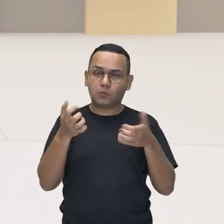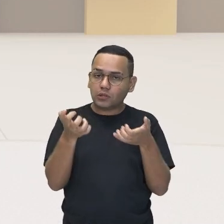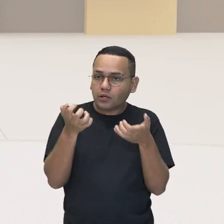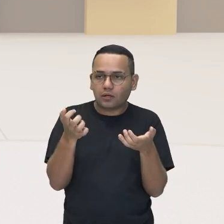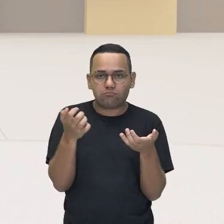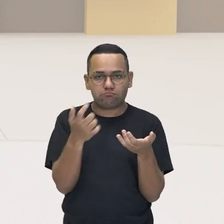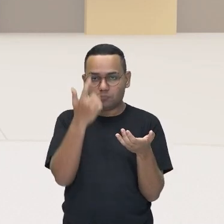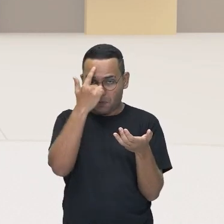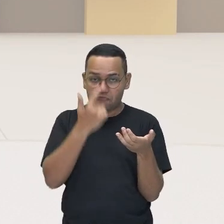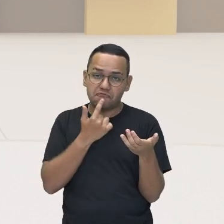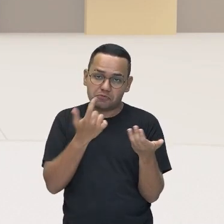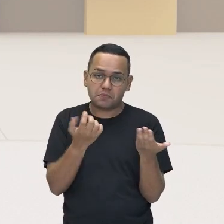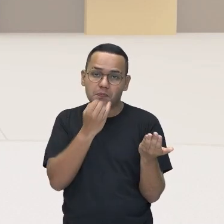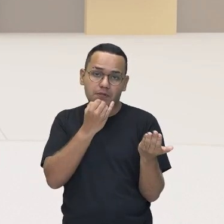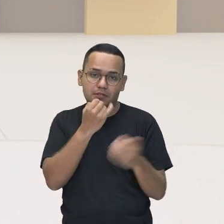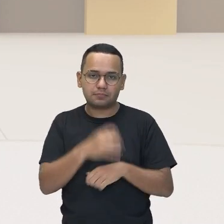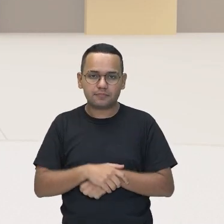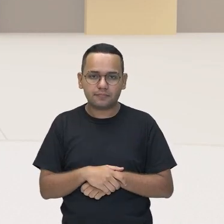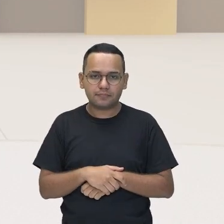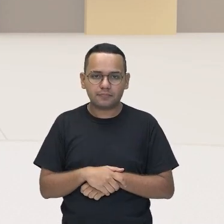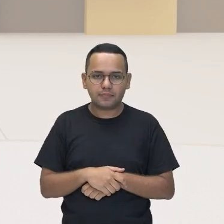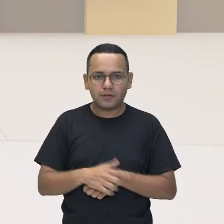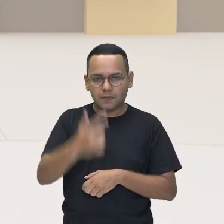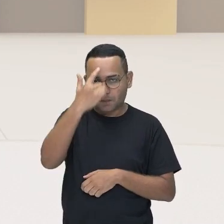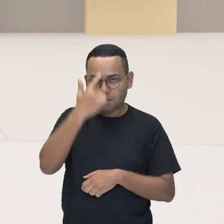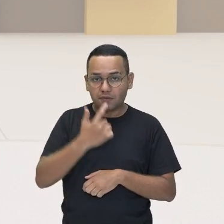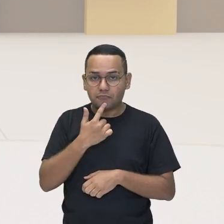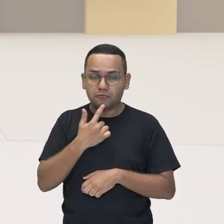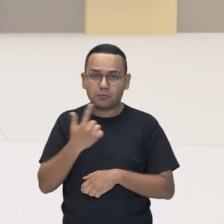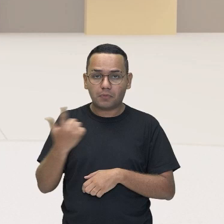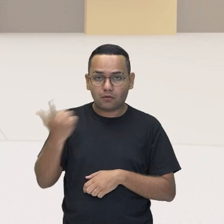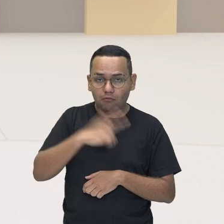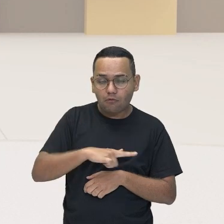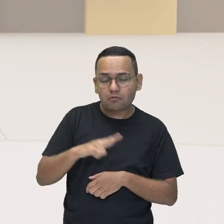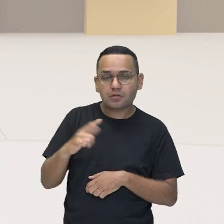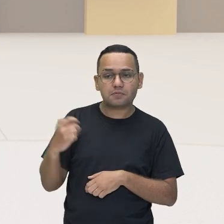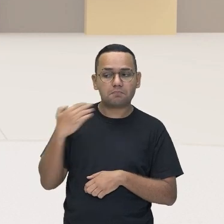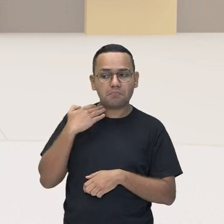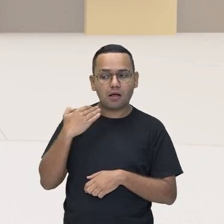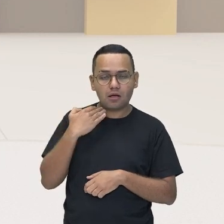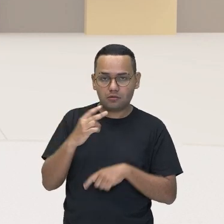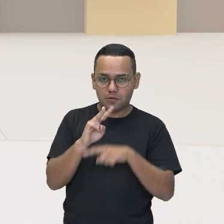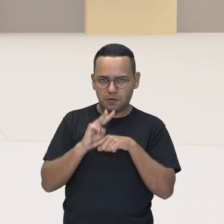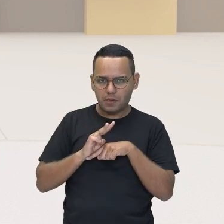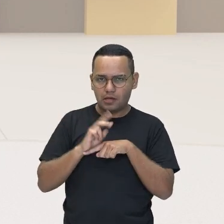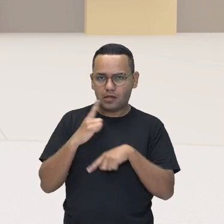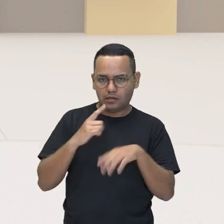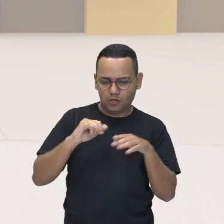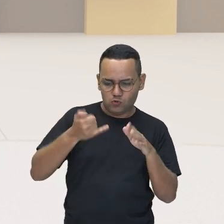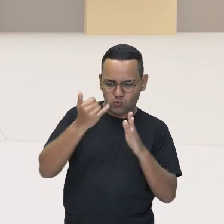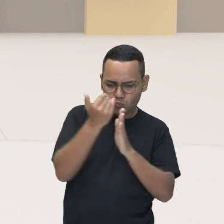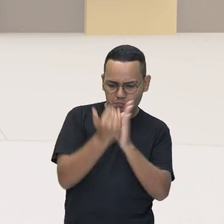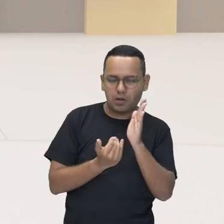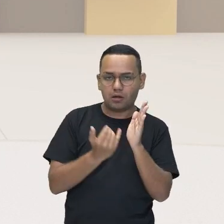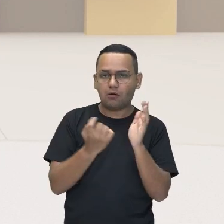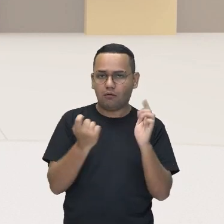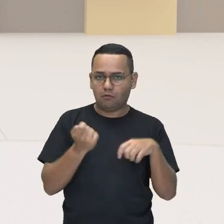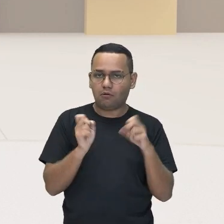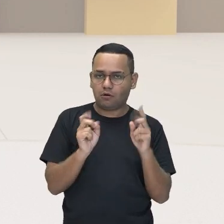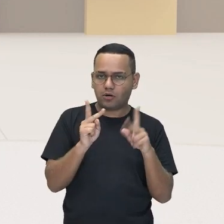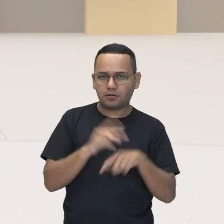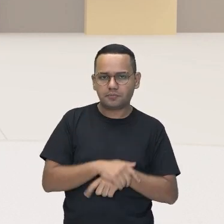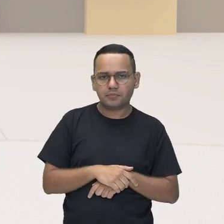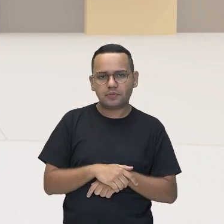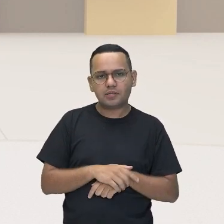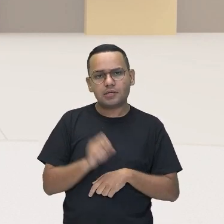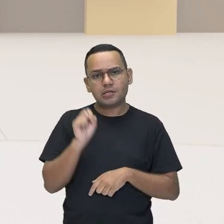Se você tem um perfil para fazer um consignado que tem juros mais baixos, faça um consignado. Mas